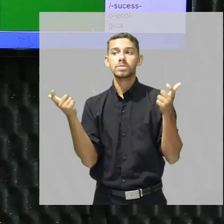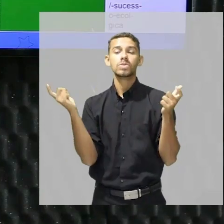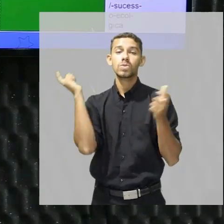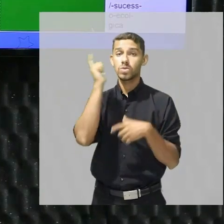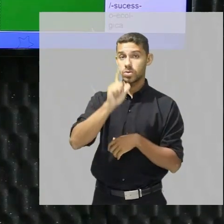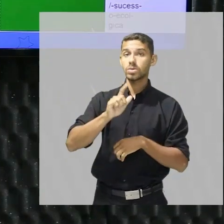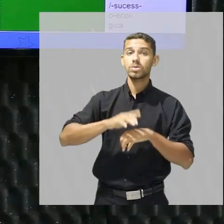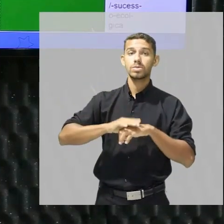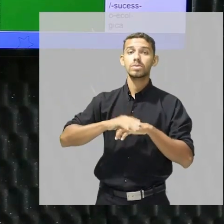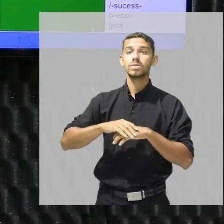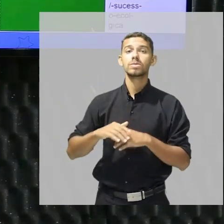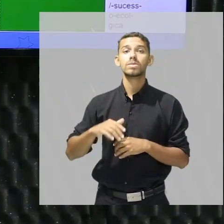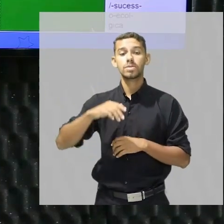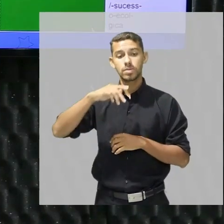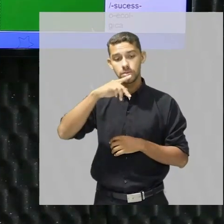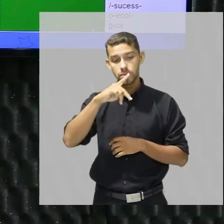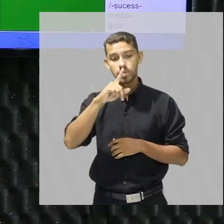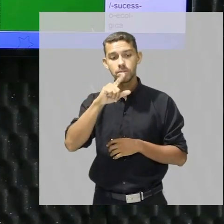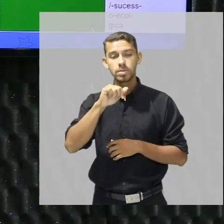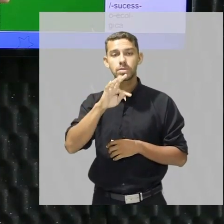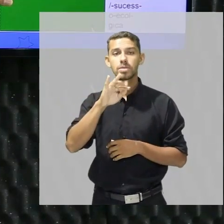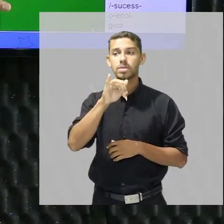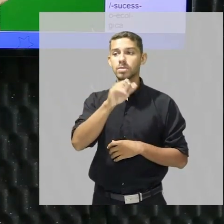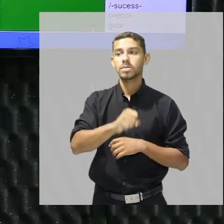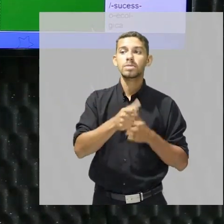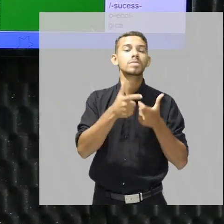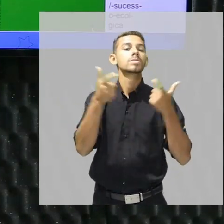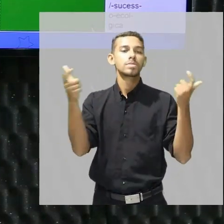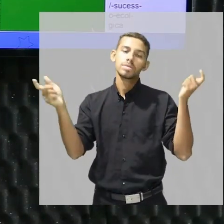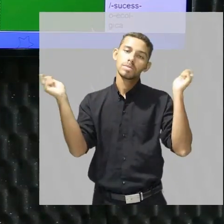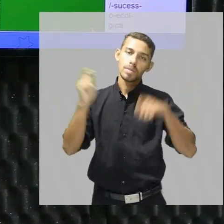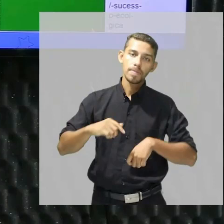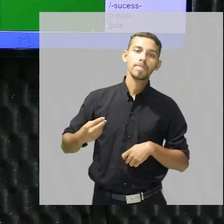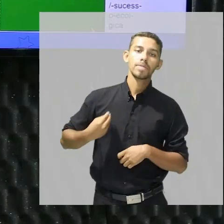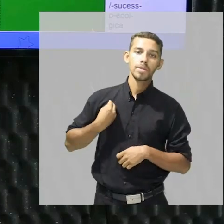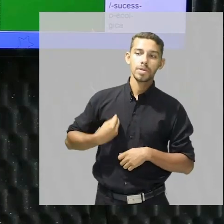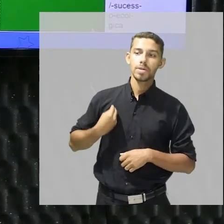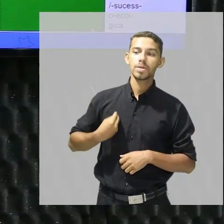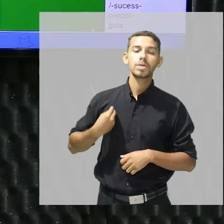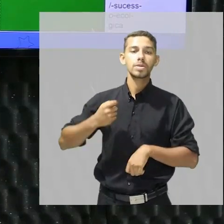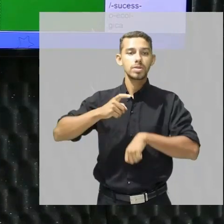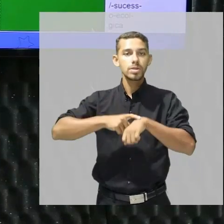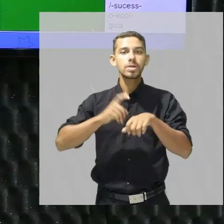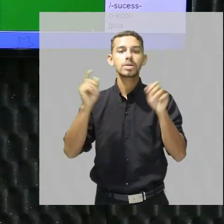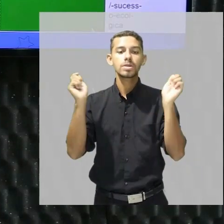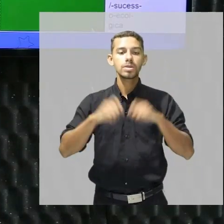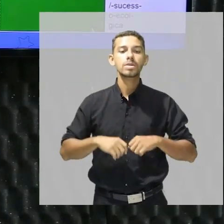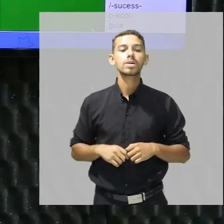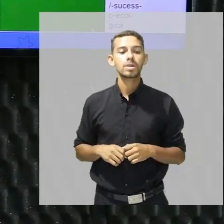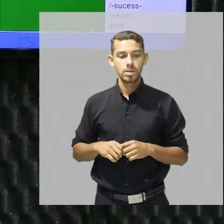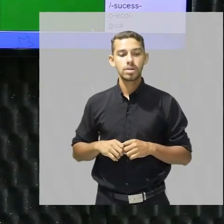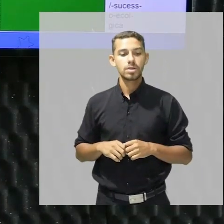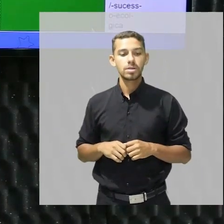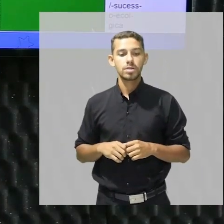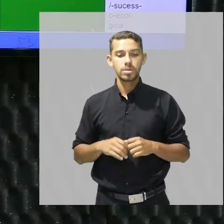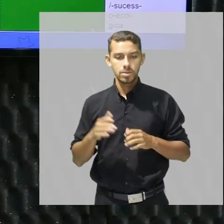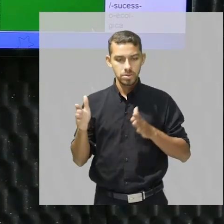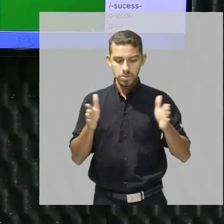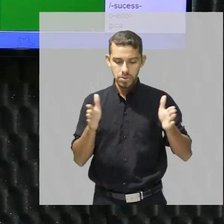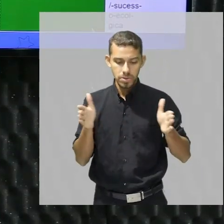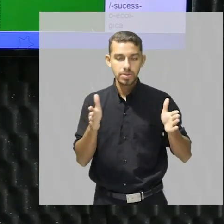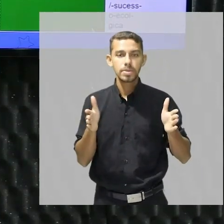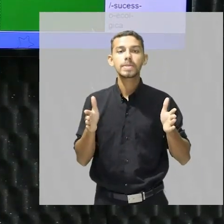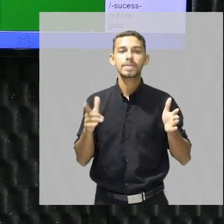que plantas de maior porte também possam nascer, e aí chega no momento em que ocorre a formação, o